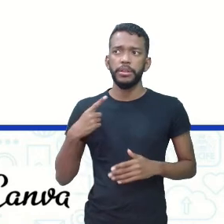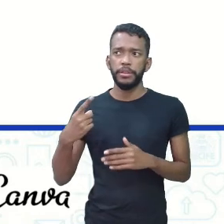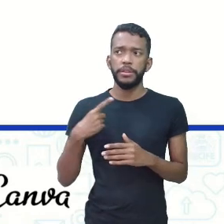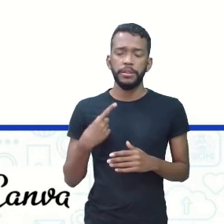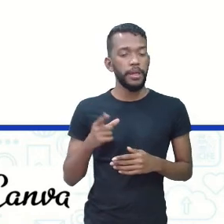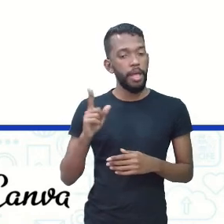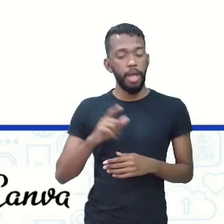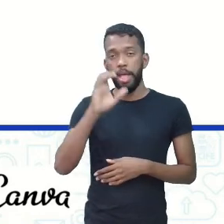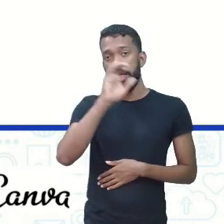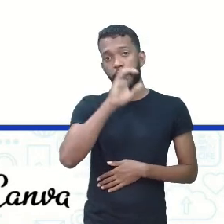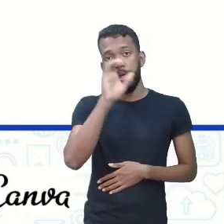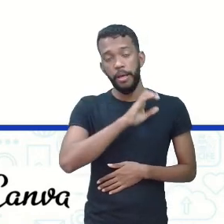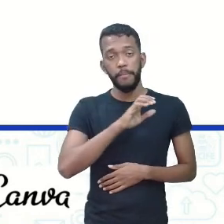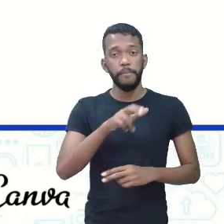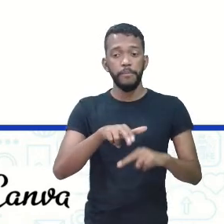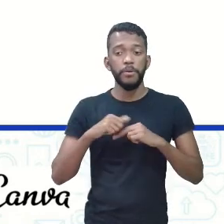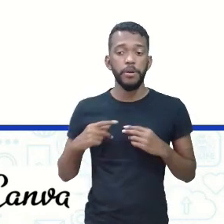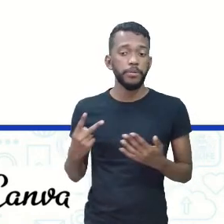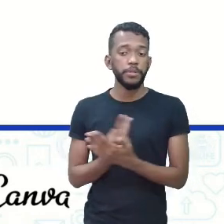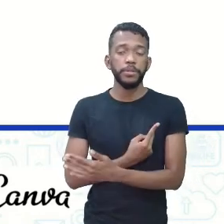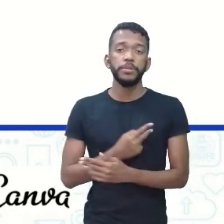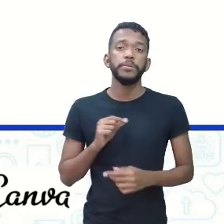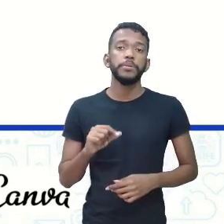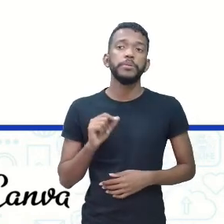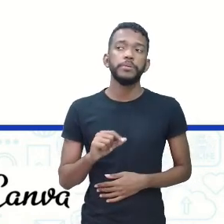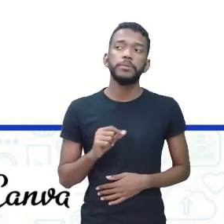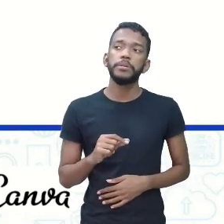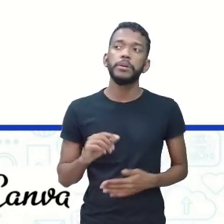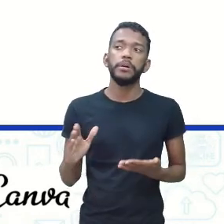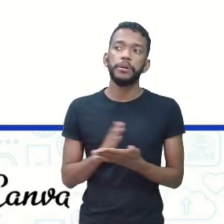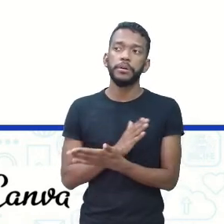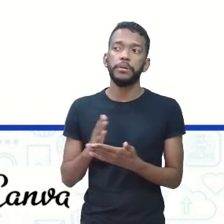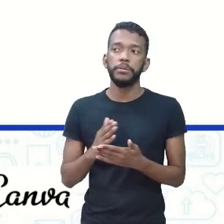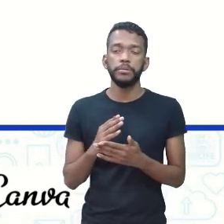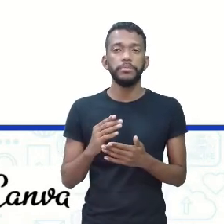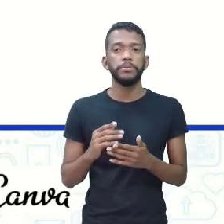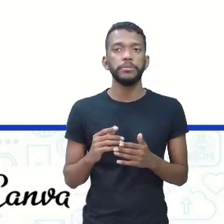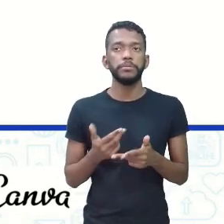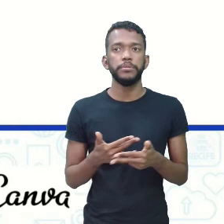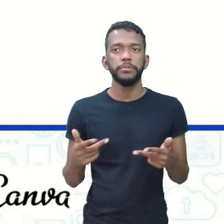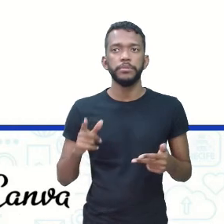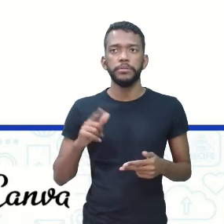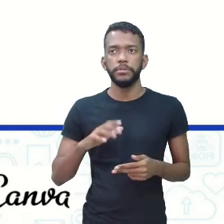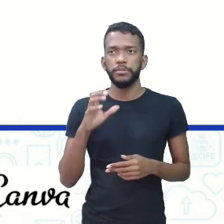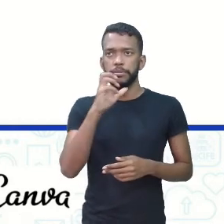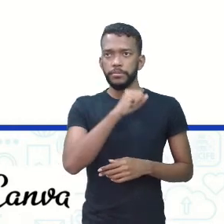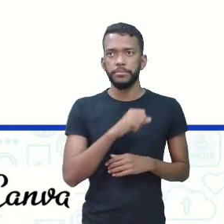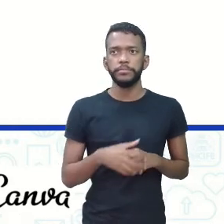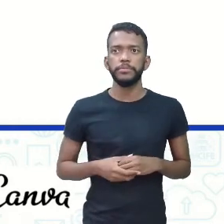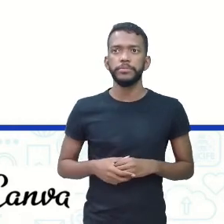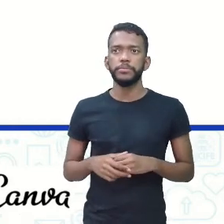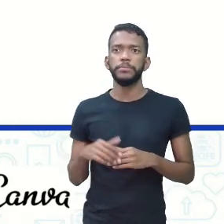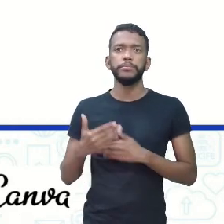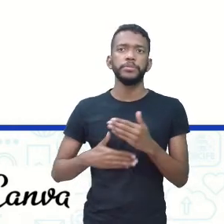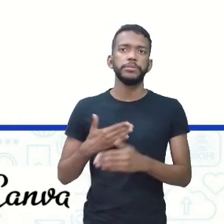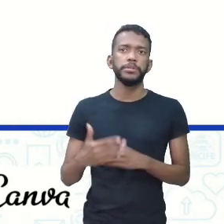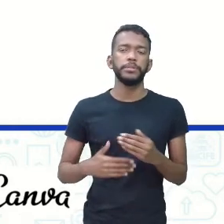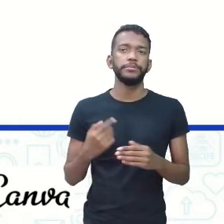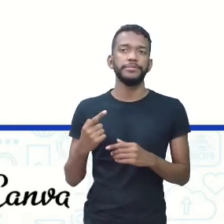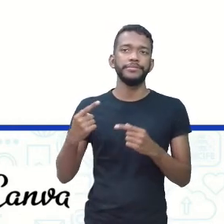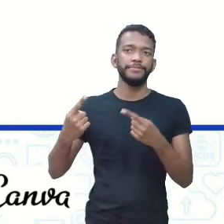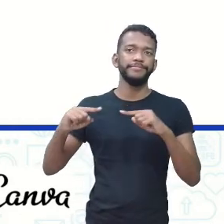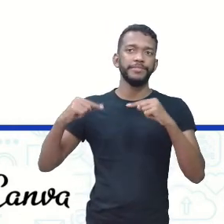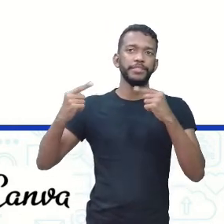relativamente rápido, ocorrendo em algumas espécies em apenas 20 minutos. Esse processo descrito